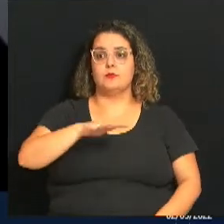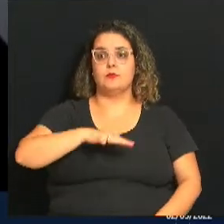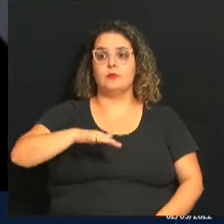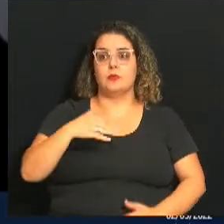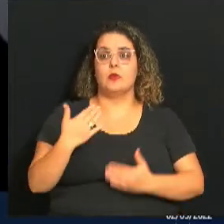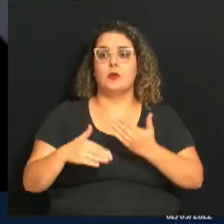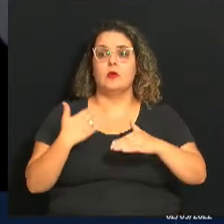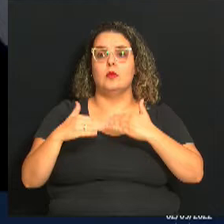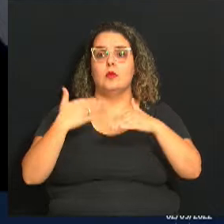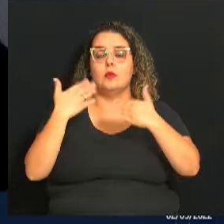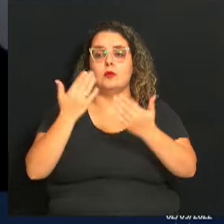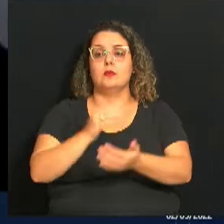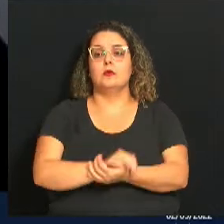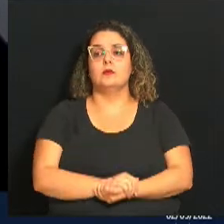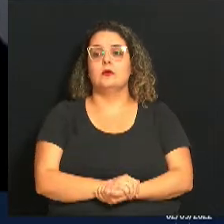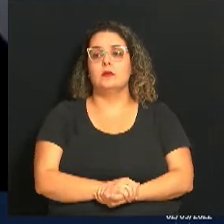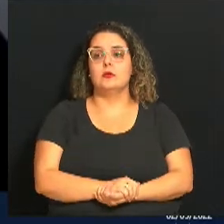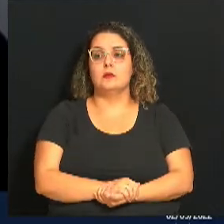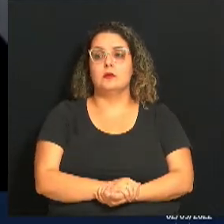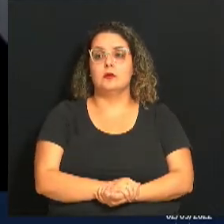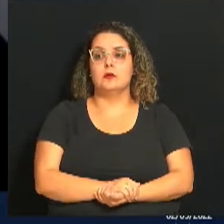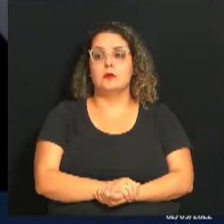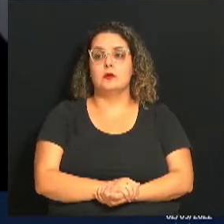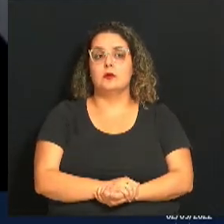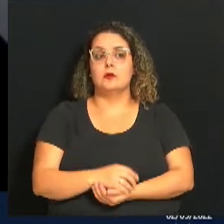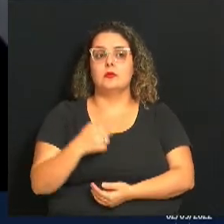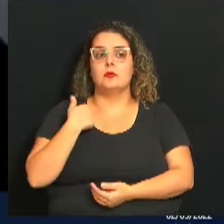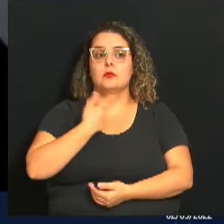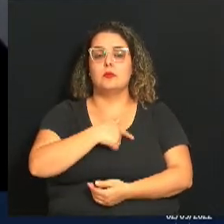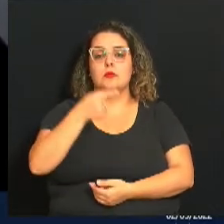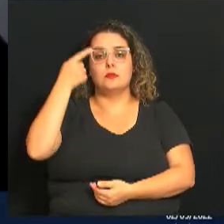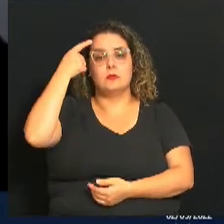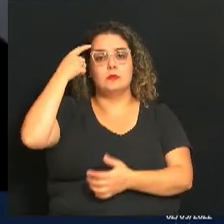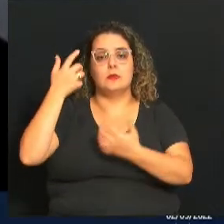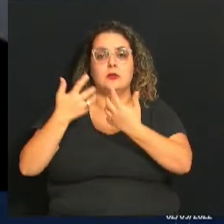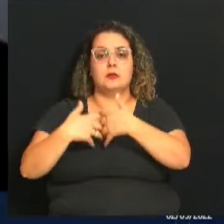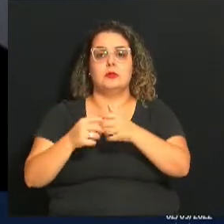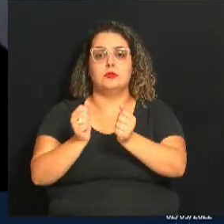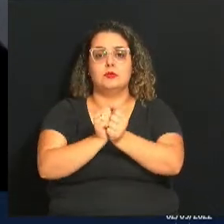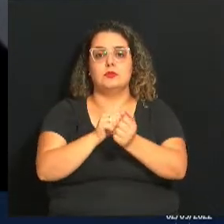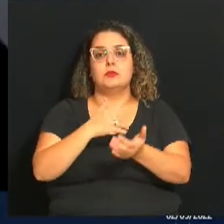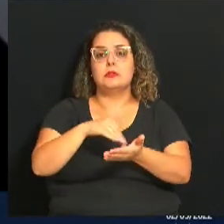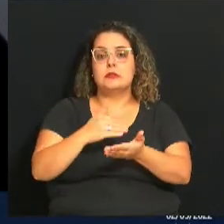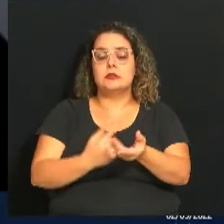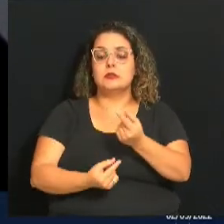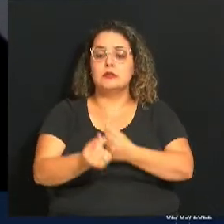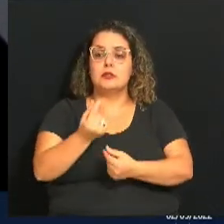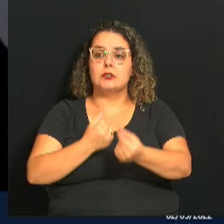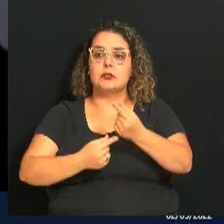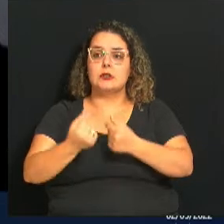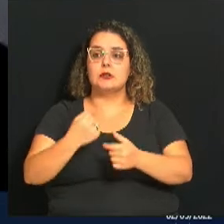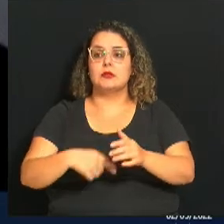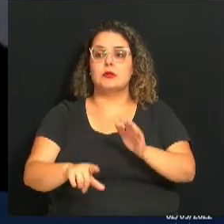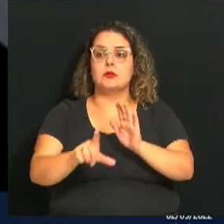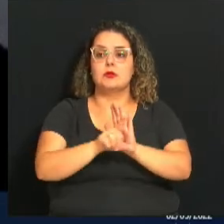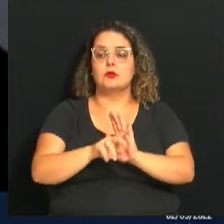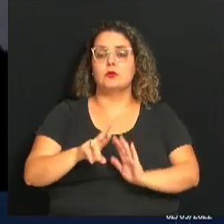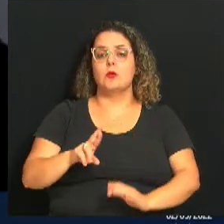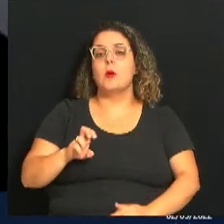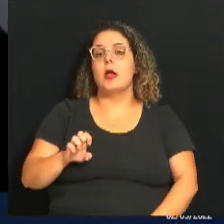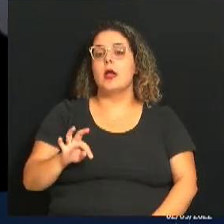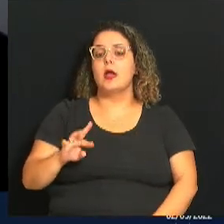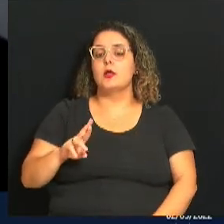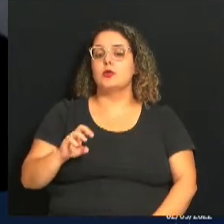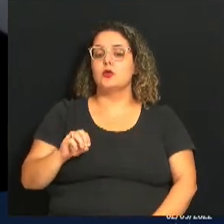construtiva, e que a gente está pensando nisso junto com a Secretaria de Finanças, né, que aí uma lei do retrofit ela poderia já